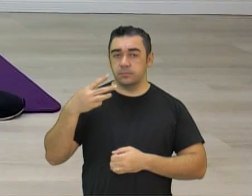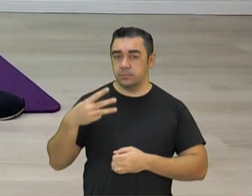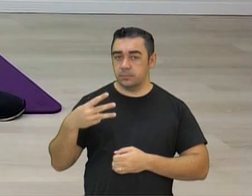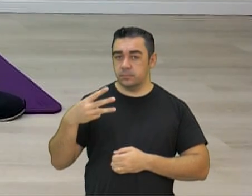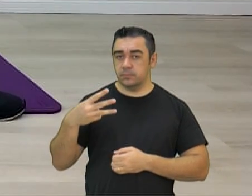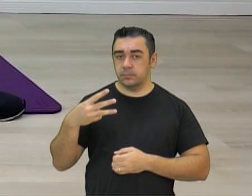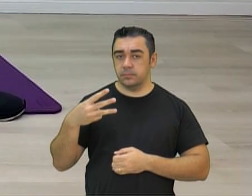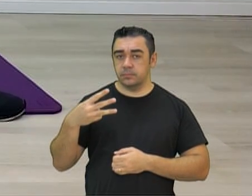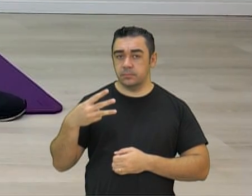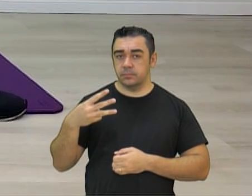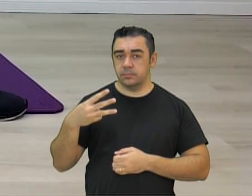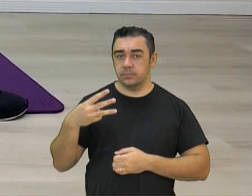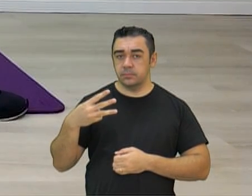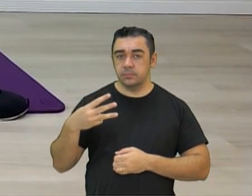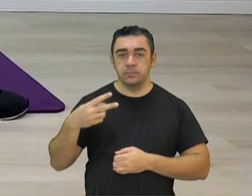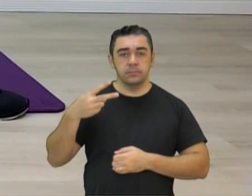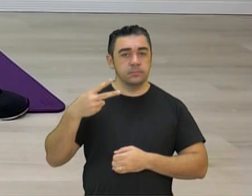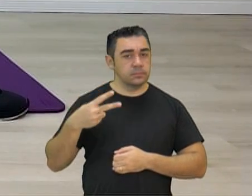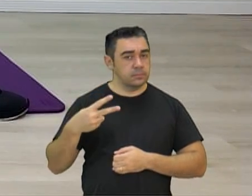3,